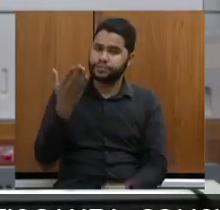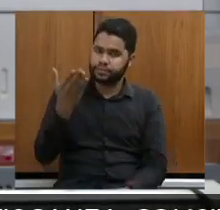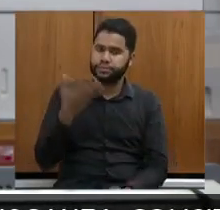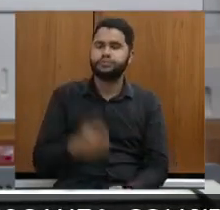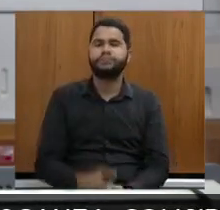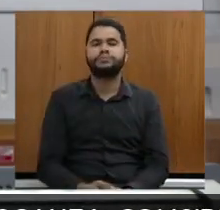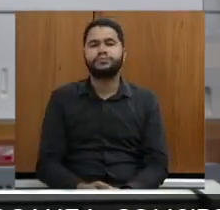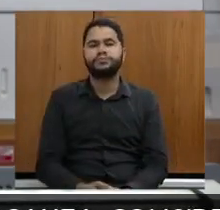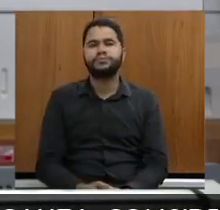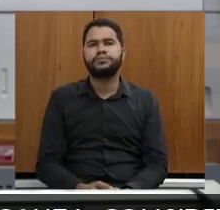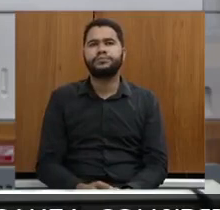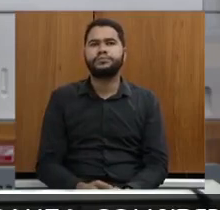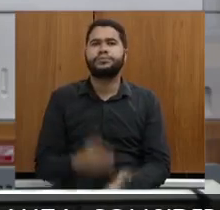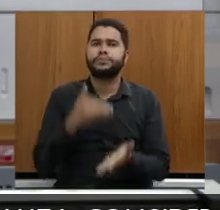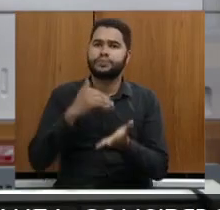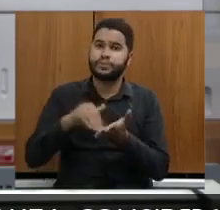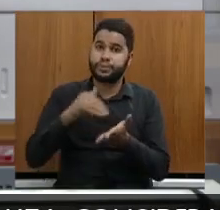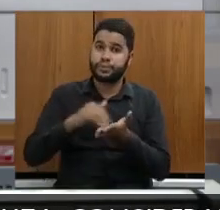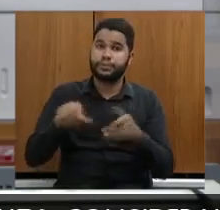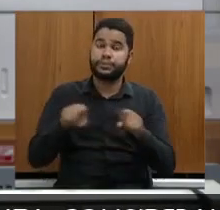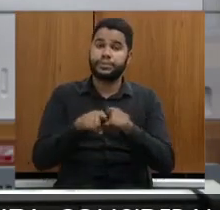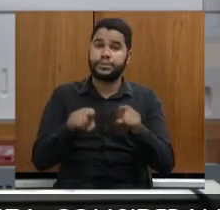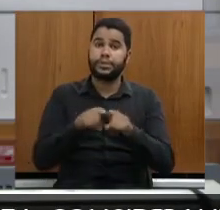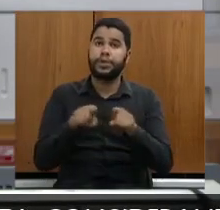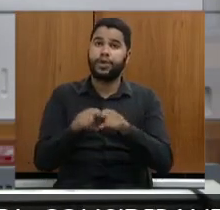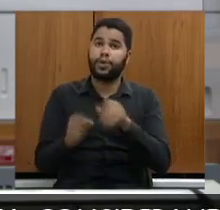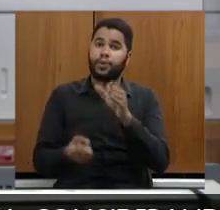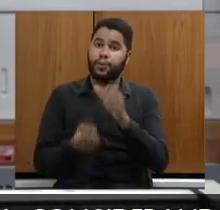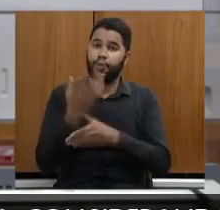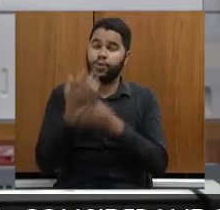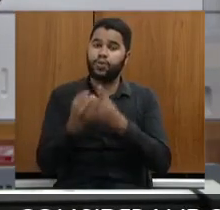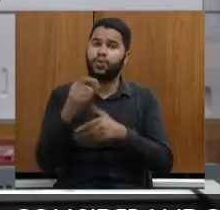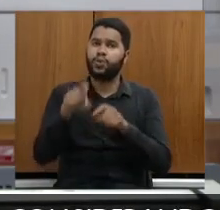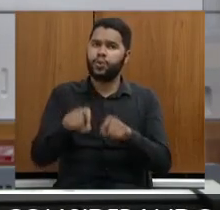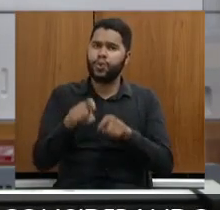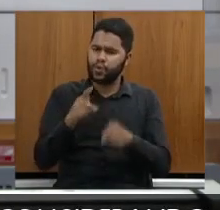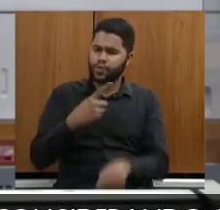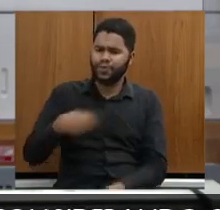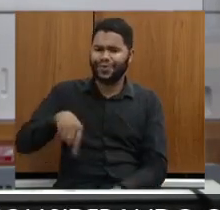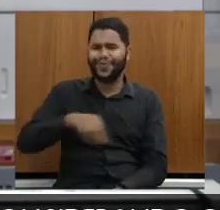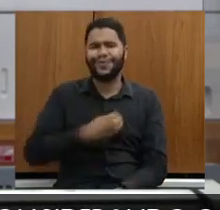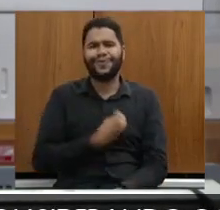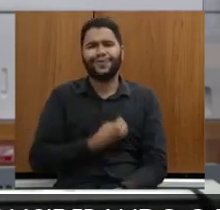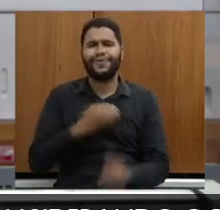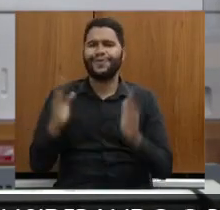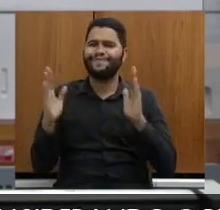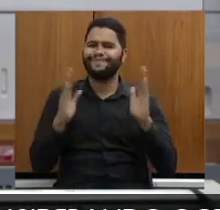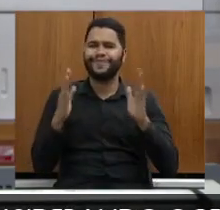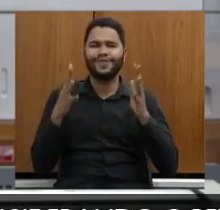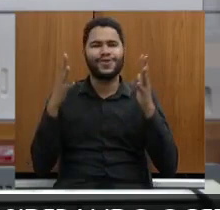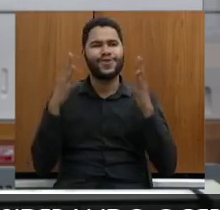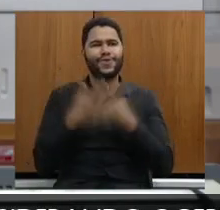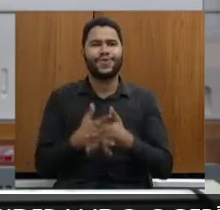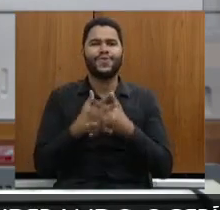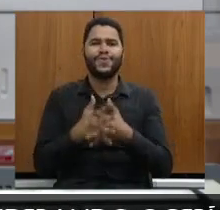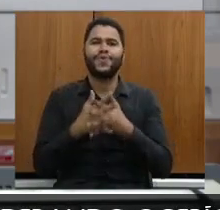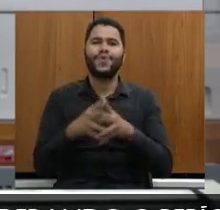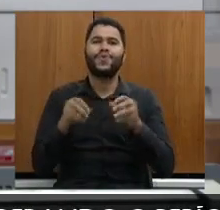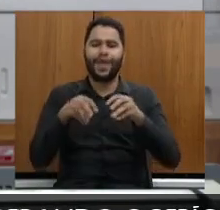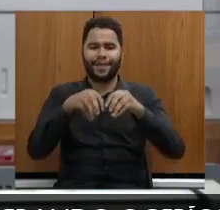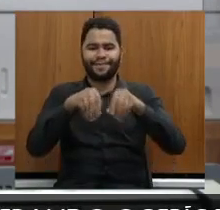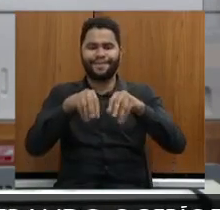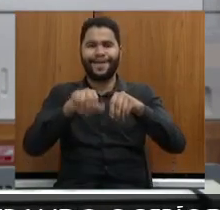é como secretário também nem comprou o soró eu sou de venda em um período que realmente complicado com preço do adubo